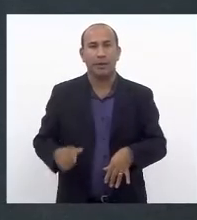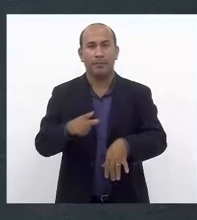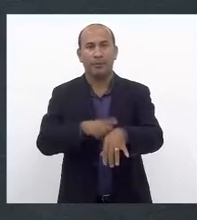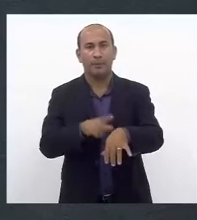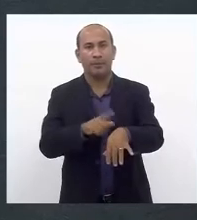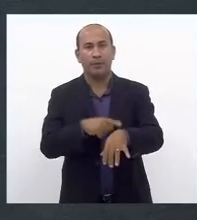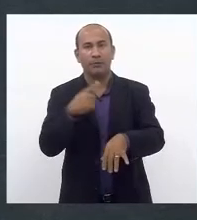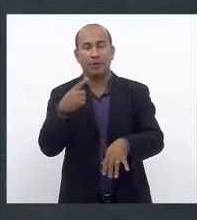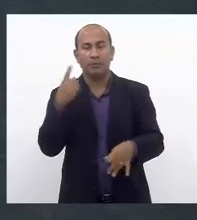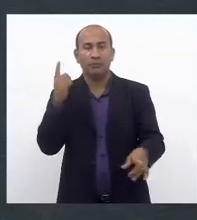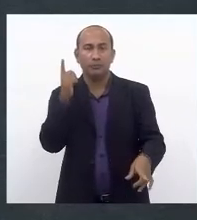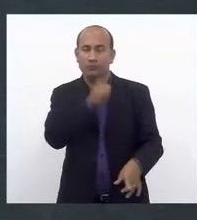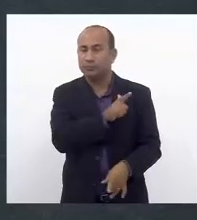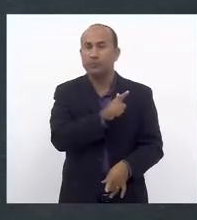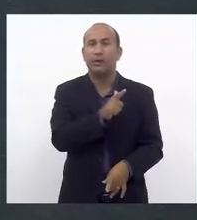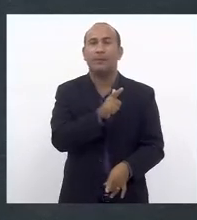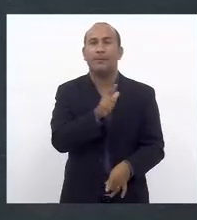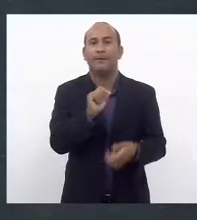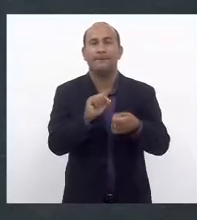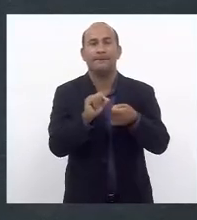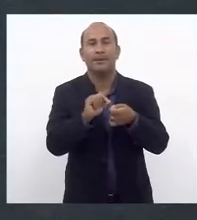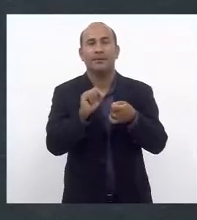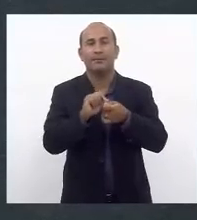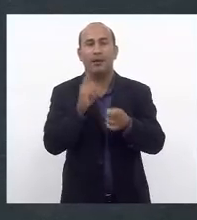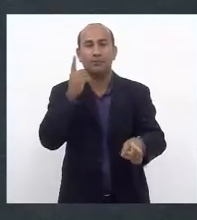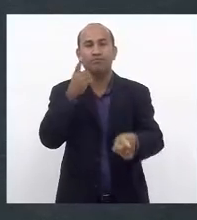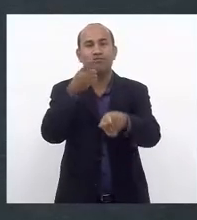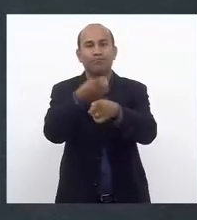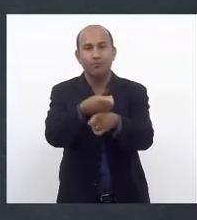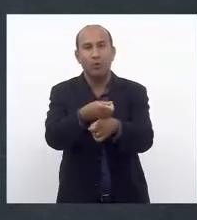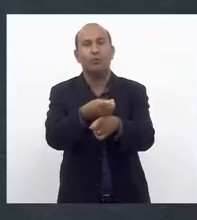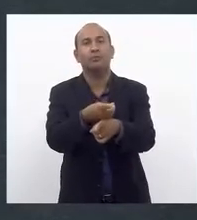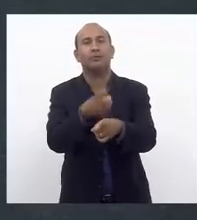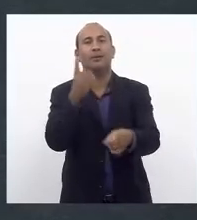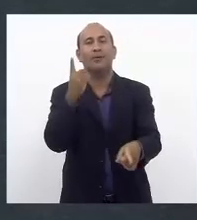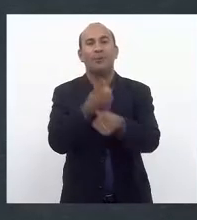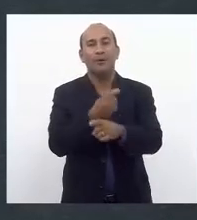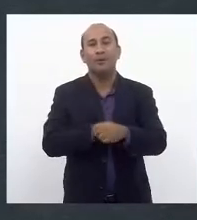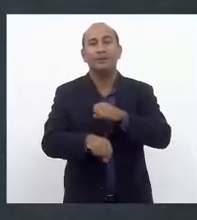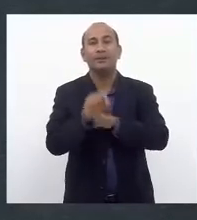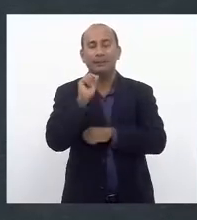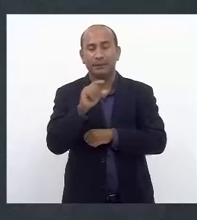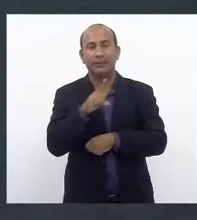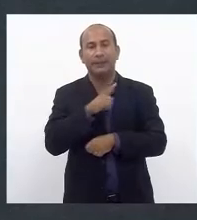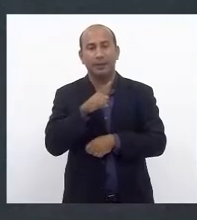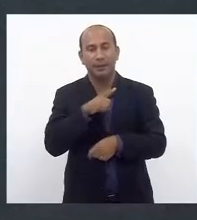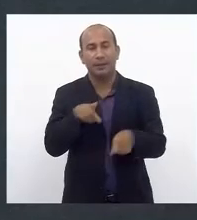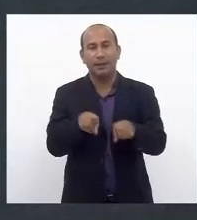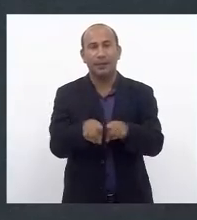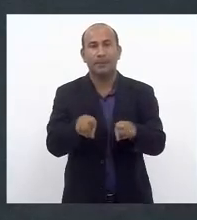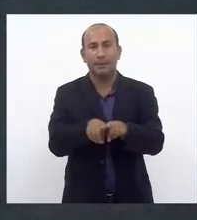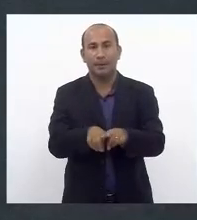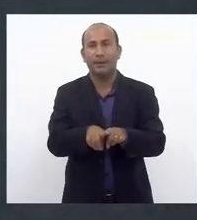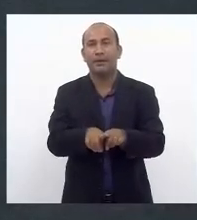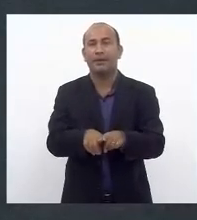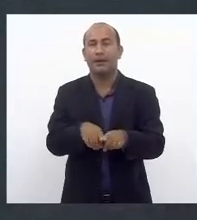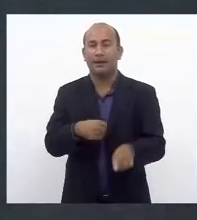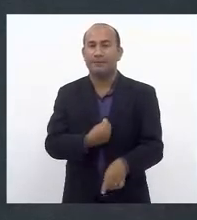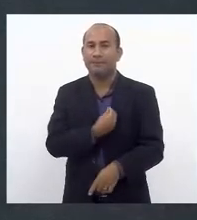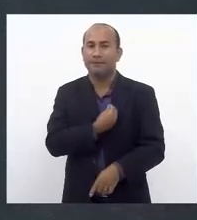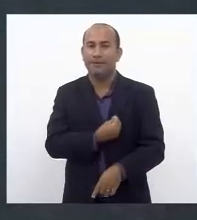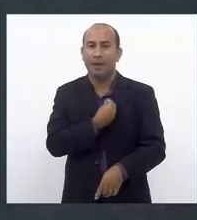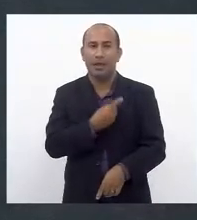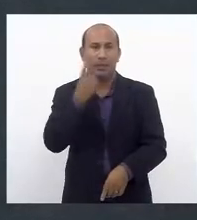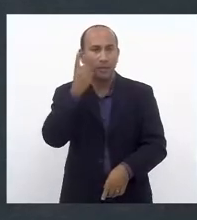momento, a gente conseguiu realizar esse encontro, e, claro, um encontro que contou também com a presença